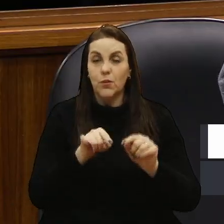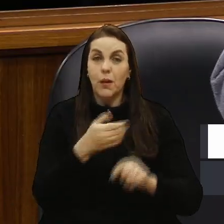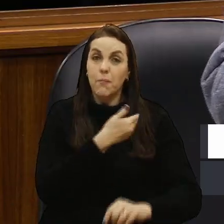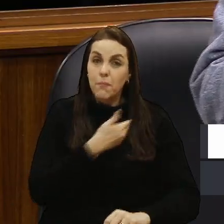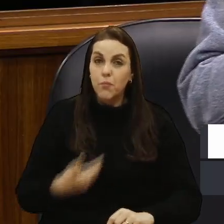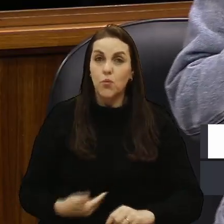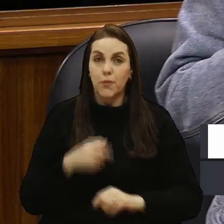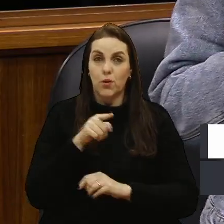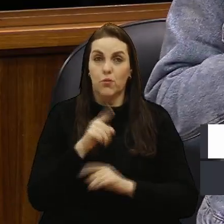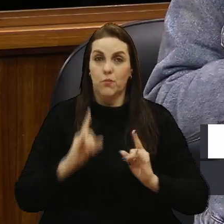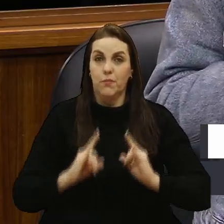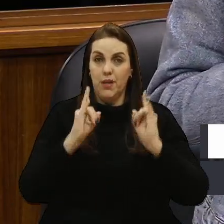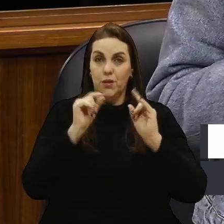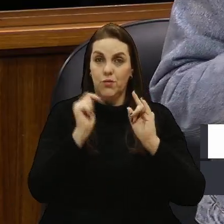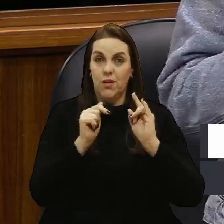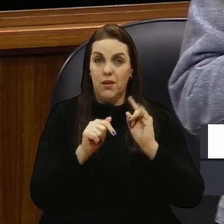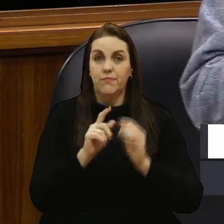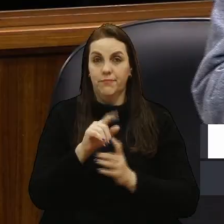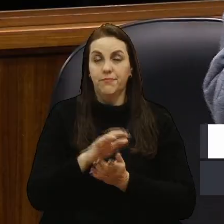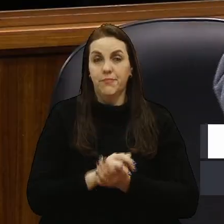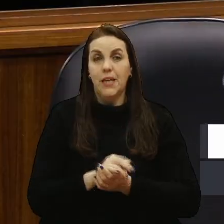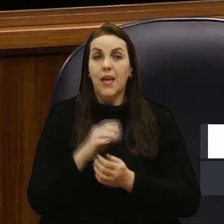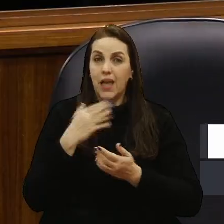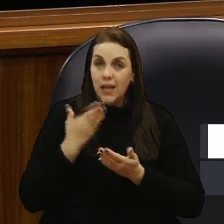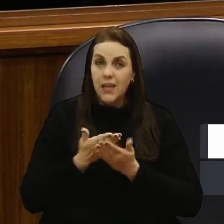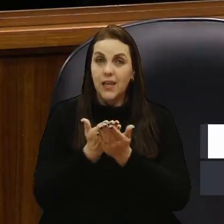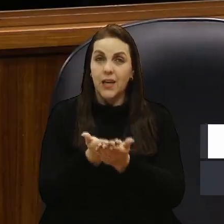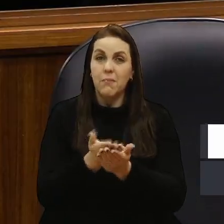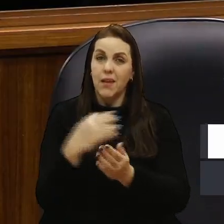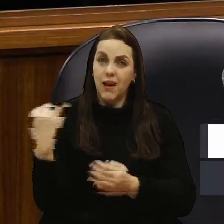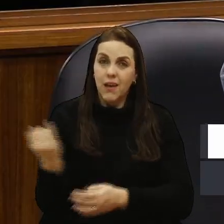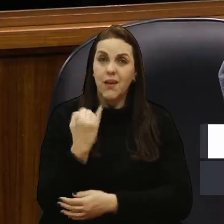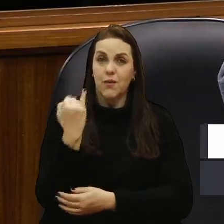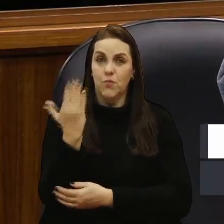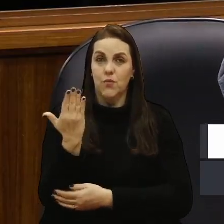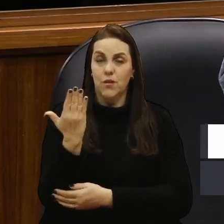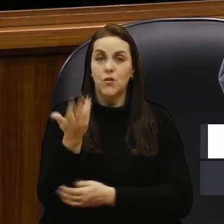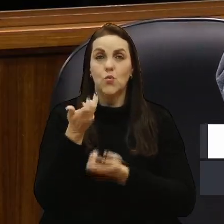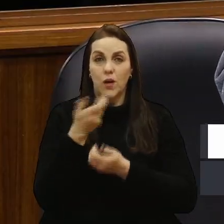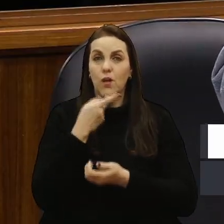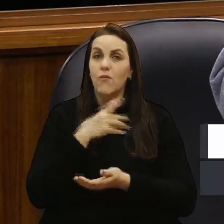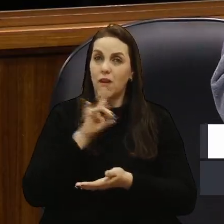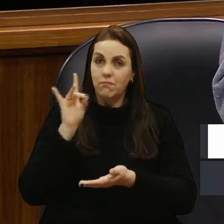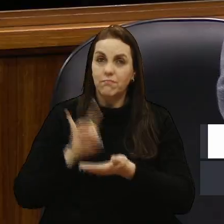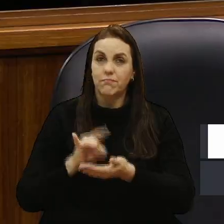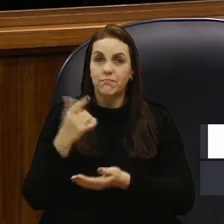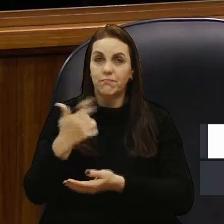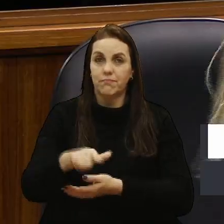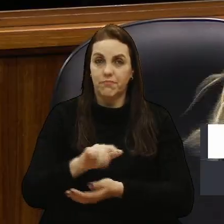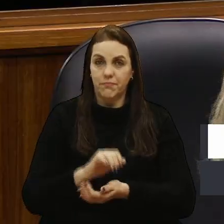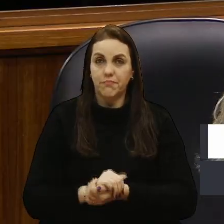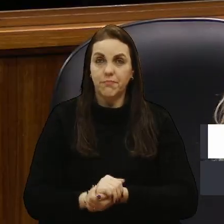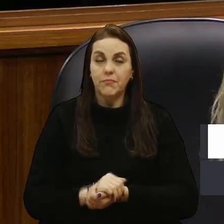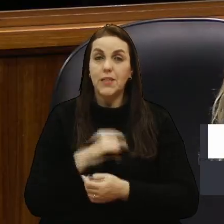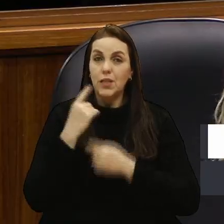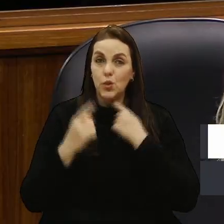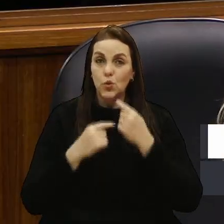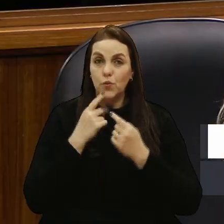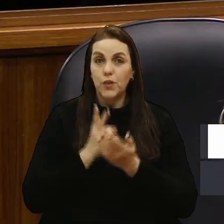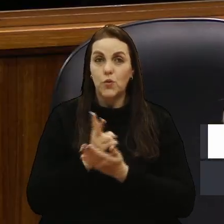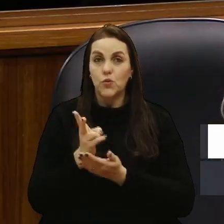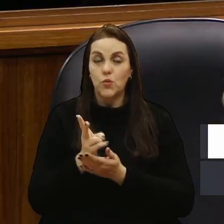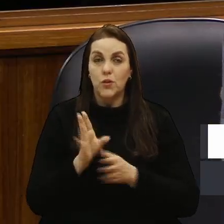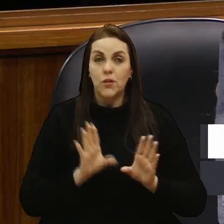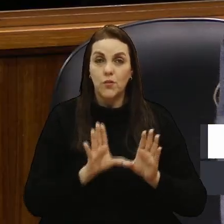acho esse encaminhamento importante, quero frisar isso, mas quero dizer que seguem as dúvidas e por isso que a frente parlamentar é